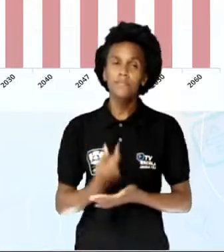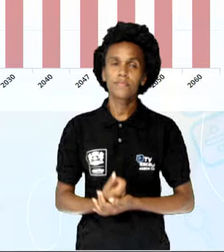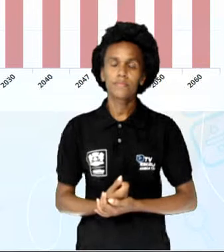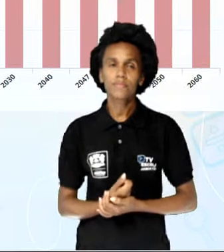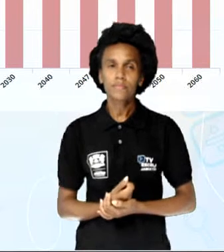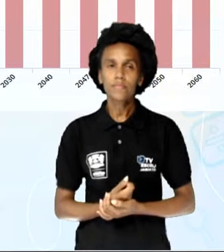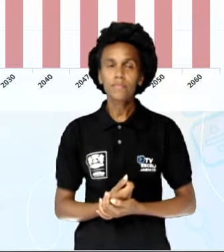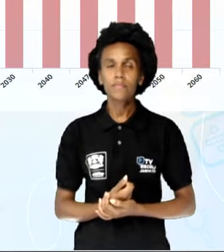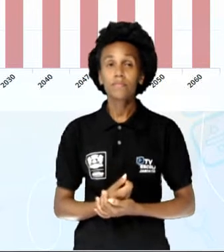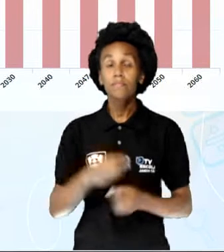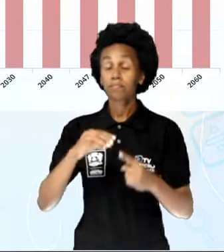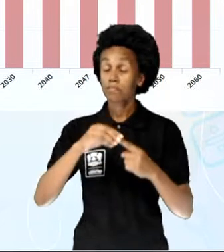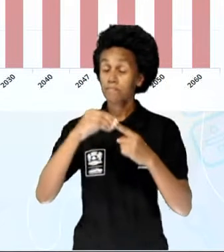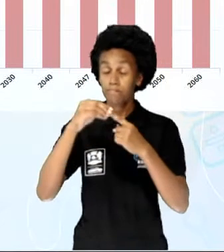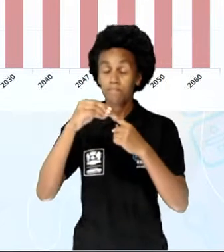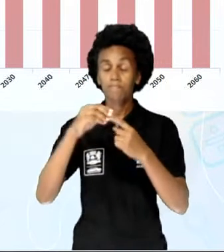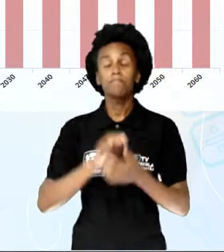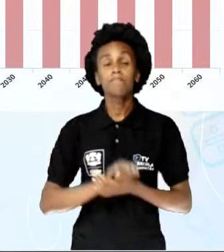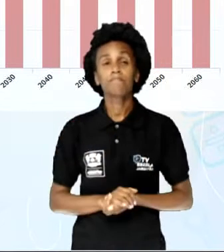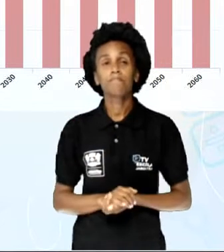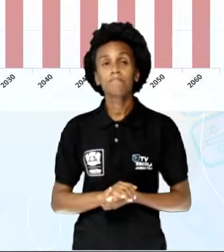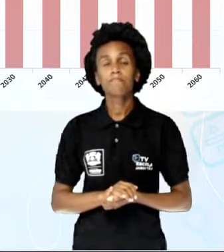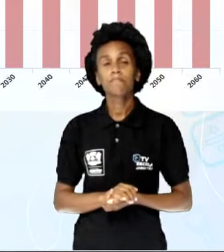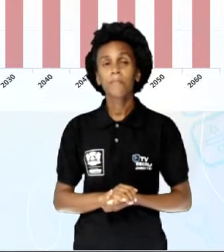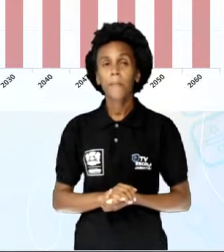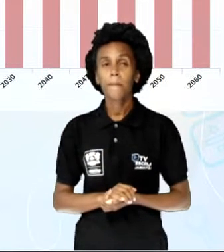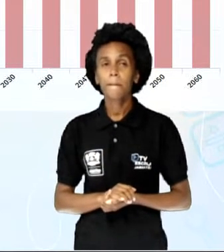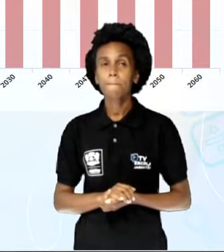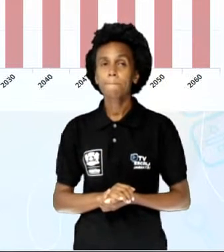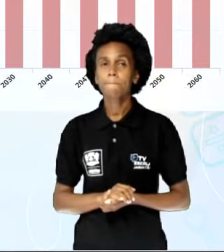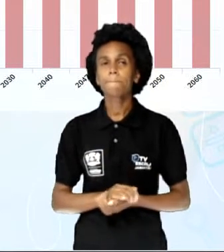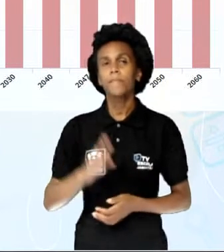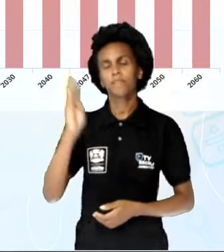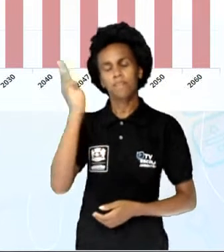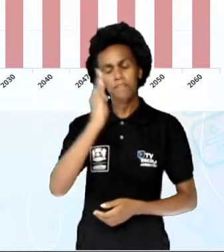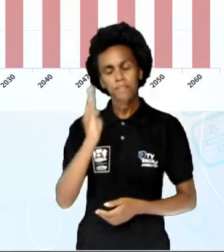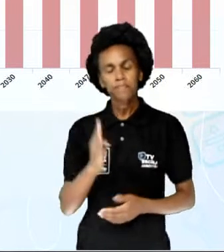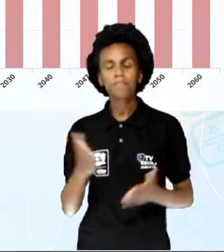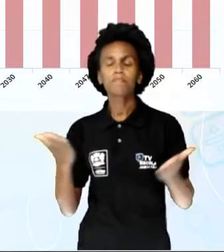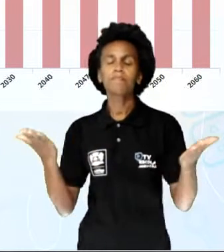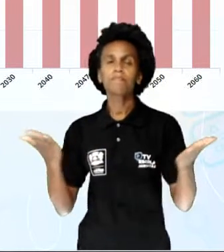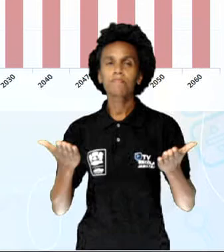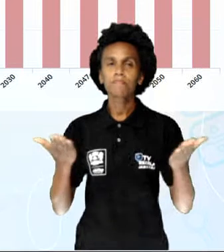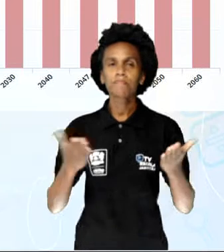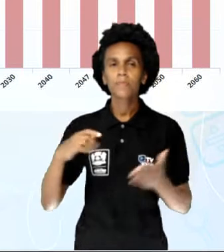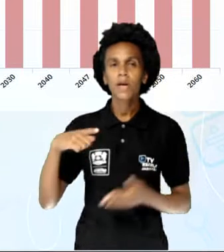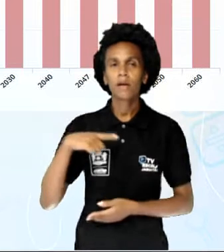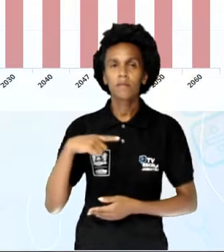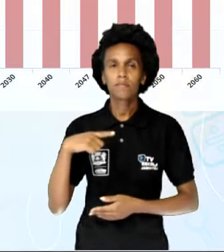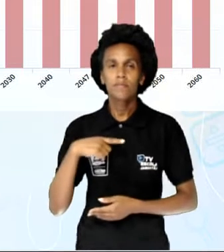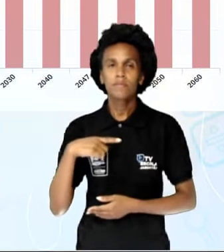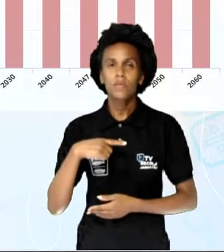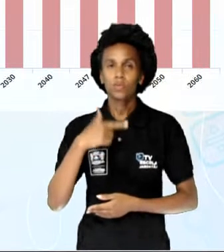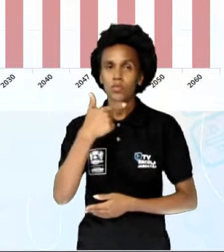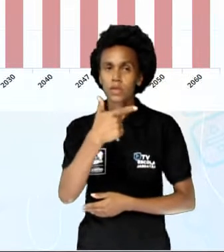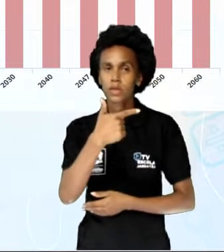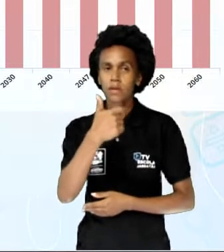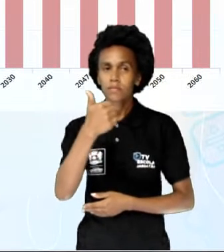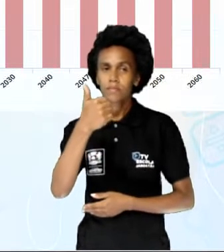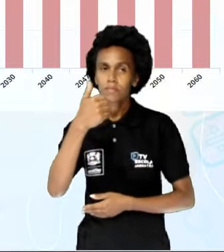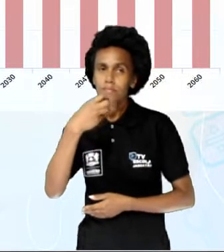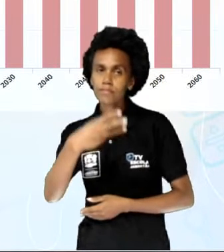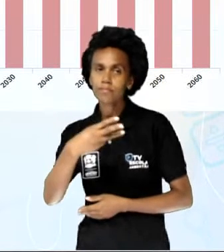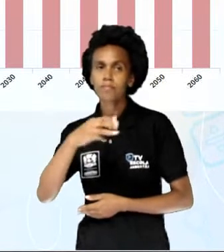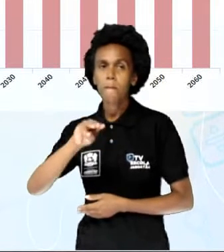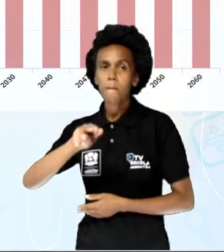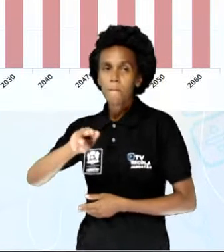O primeiro ponto que eu quero mostrar para vocês é o seguinte. O Brasil, que hoje tem em torno ali de 213 milhões de habitantes, perceba que,